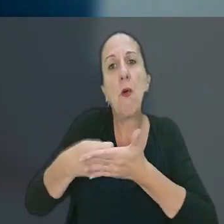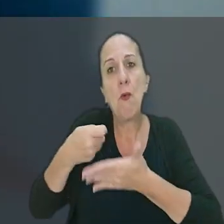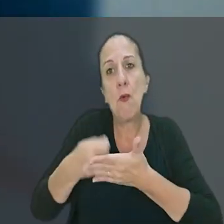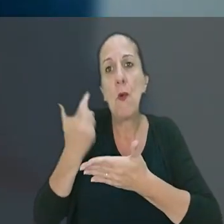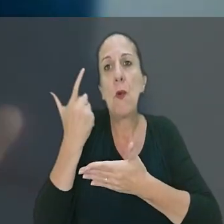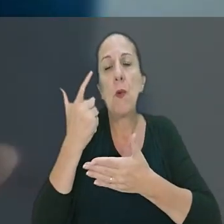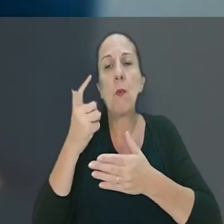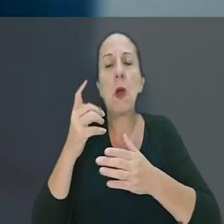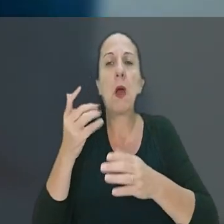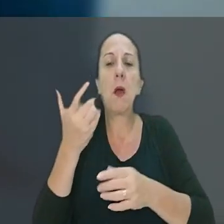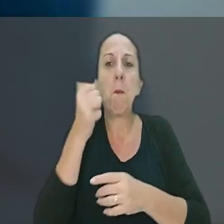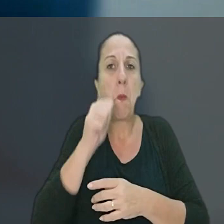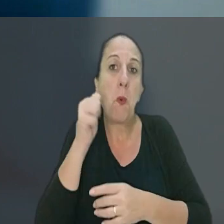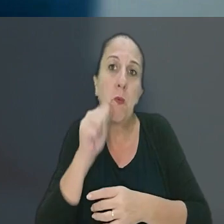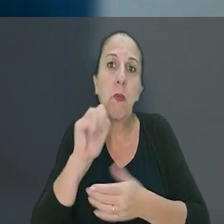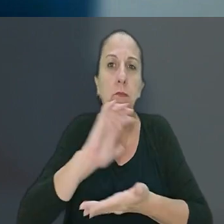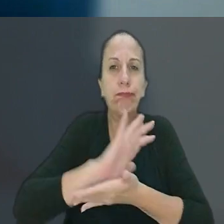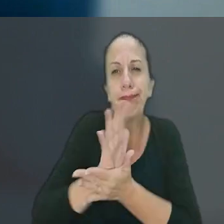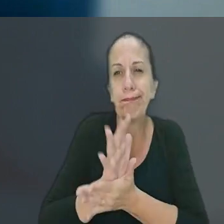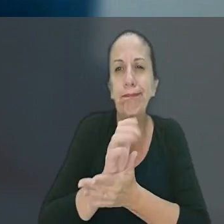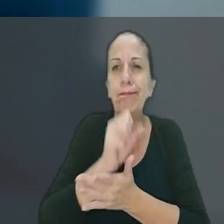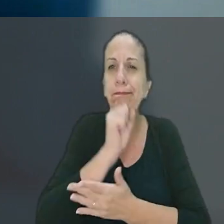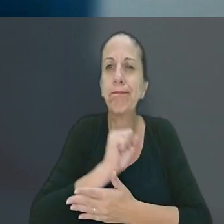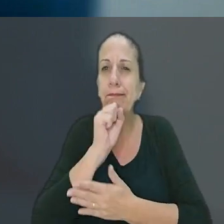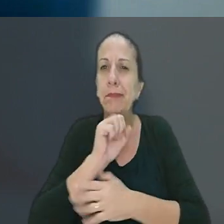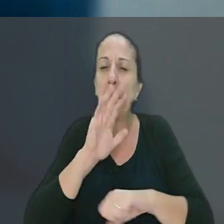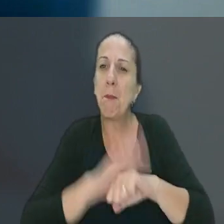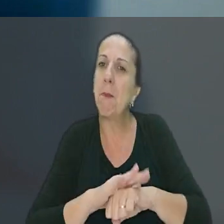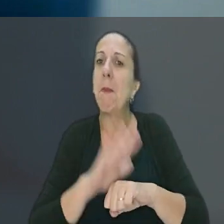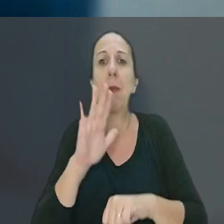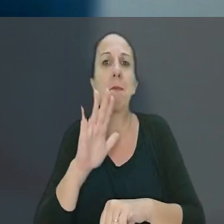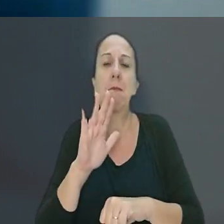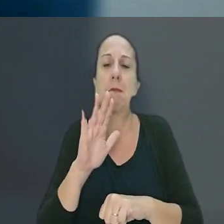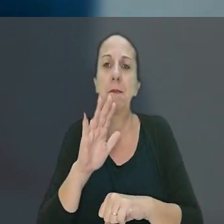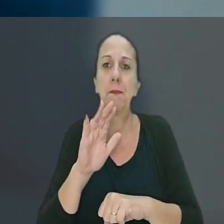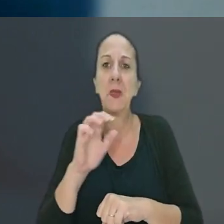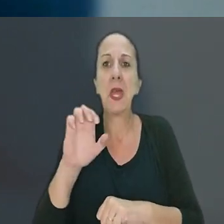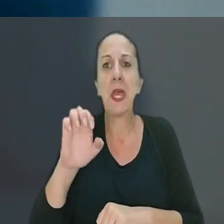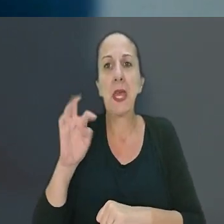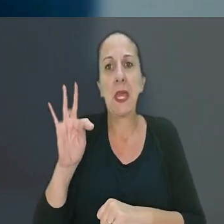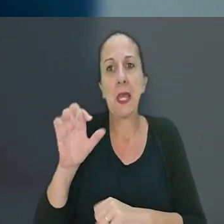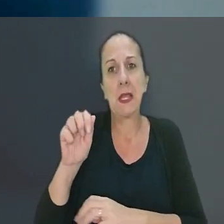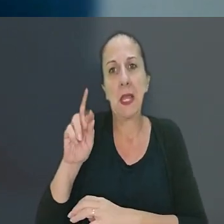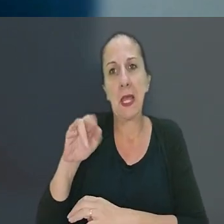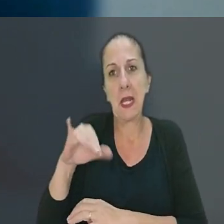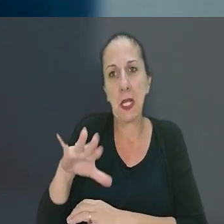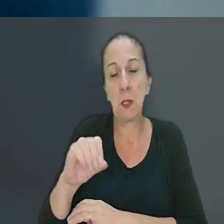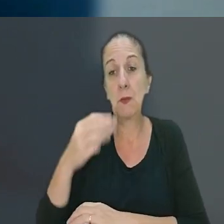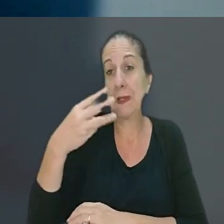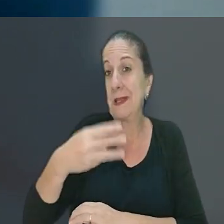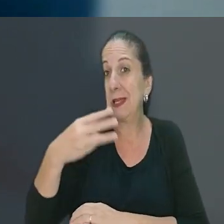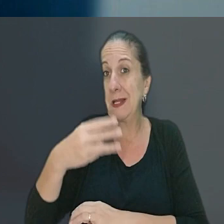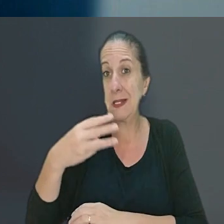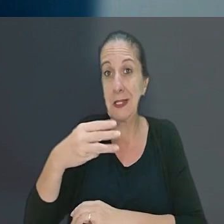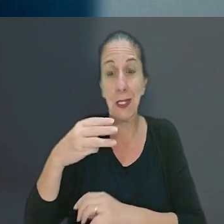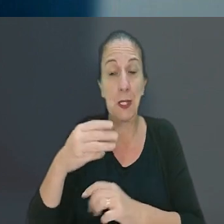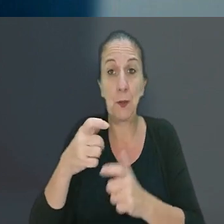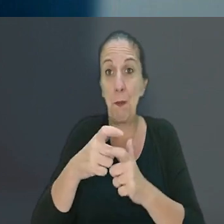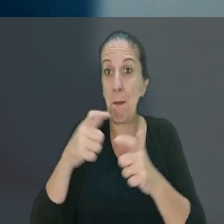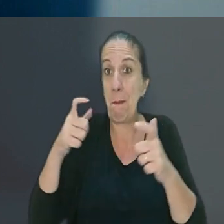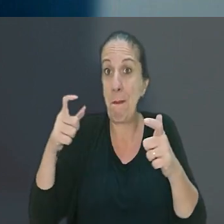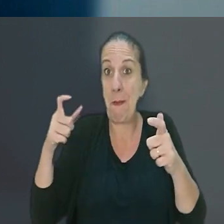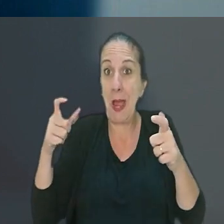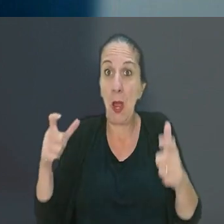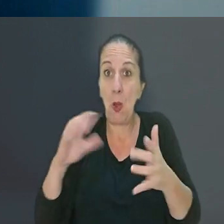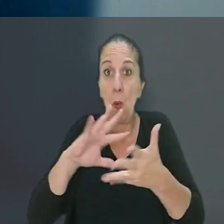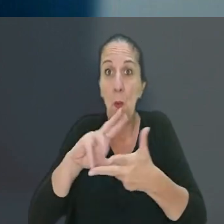afirma que, entre as mulheres, a discriminação por envelhecimento pode ser mais frequente. O etarismo é o terceiro maior ismo do